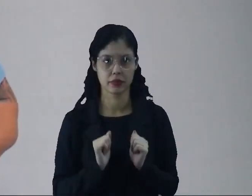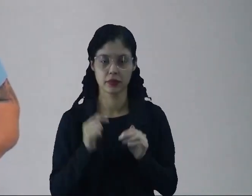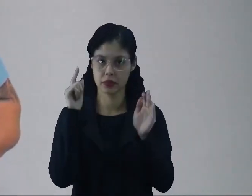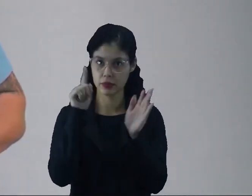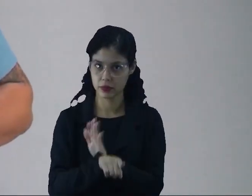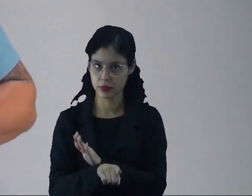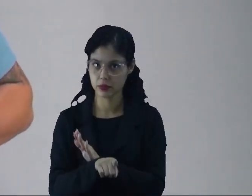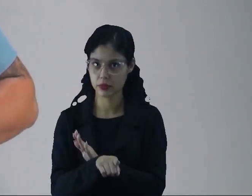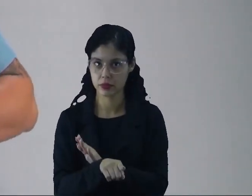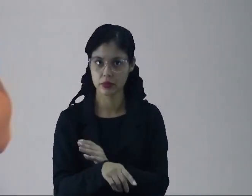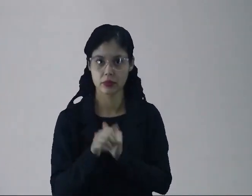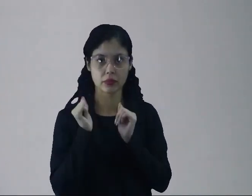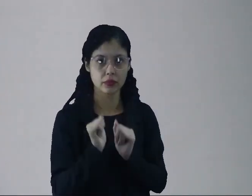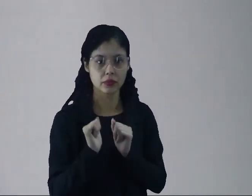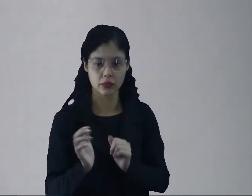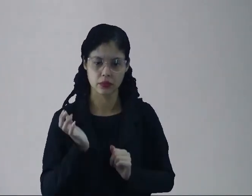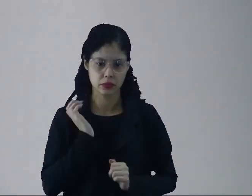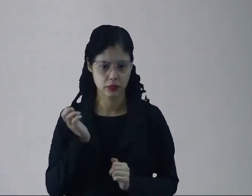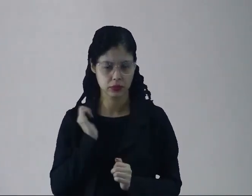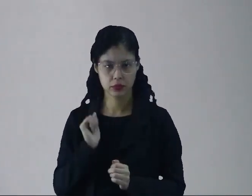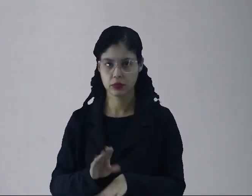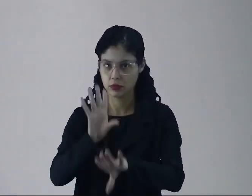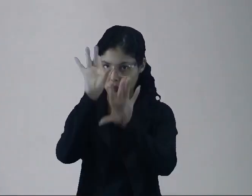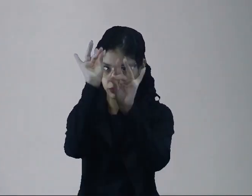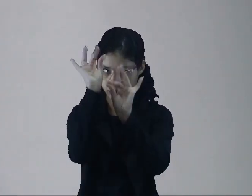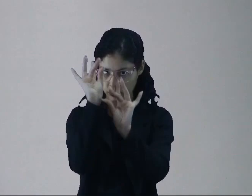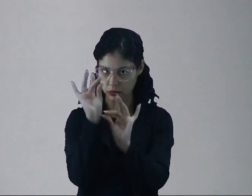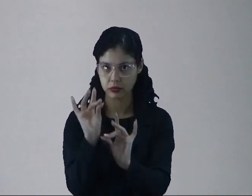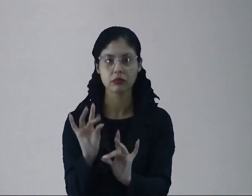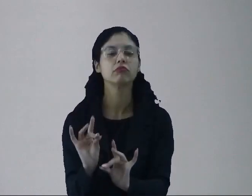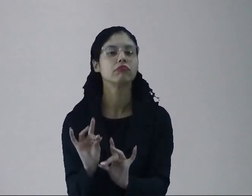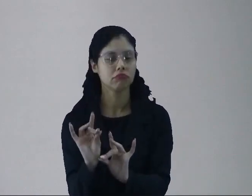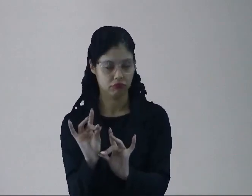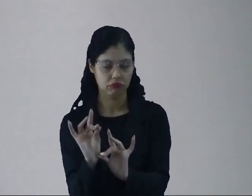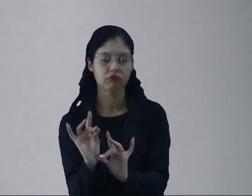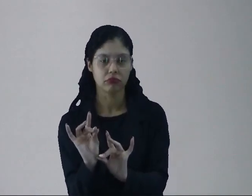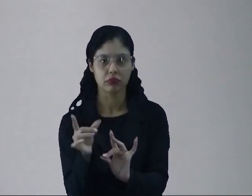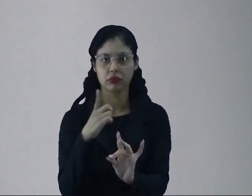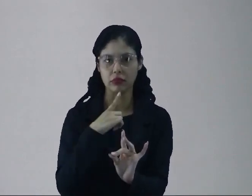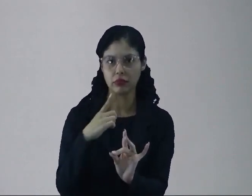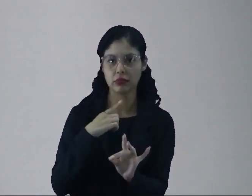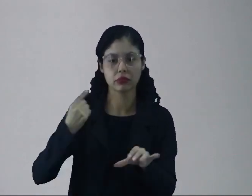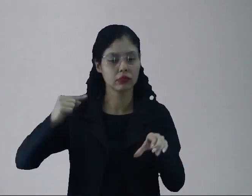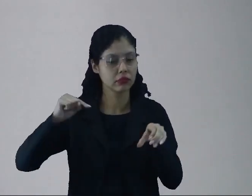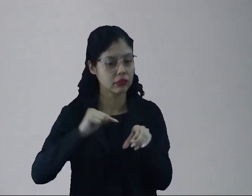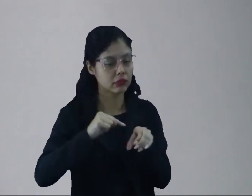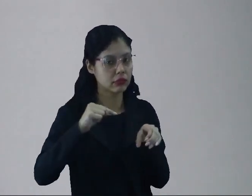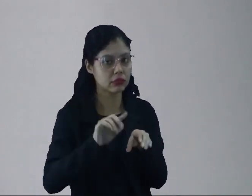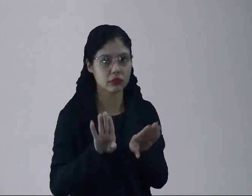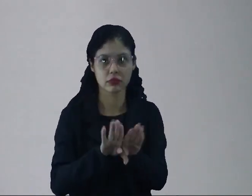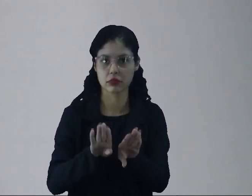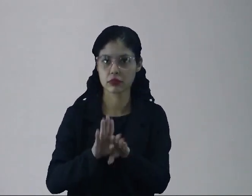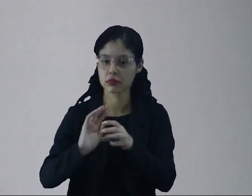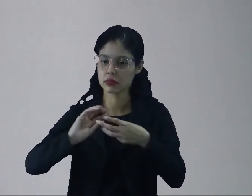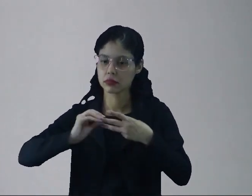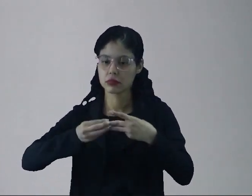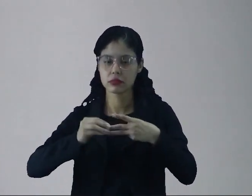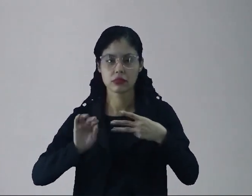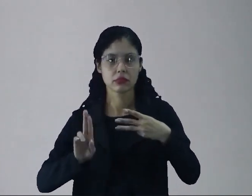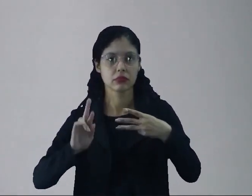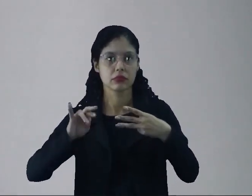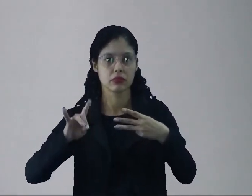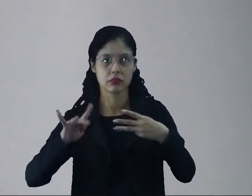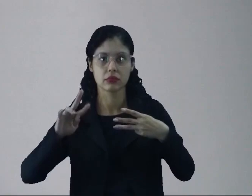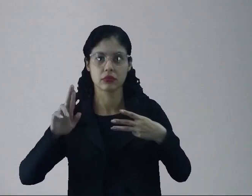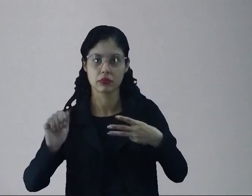questão de prova, a riqueza de tecidos, né, de organelas e membranas dentro de uma célula eucariótica é